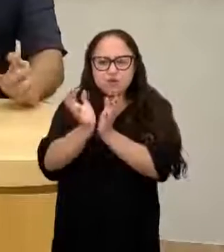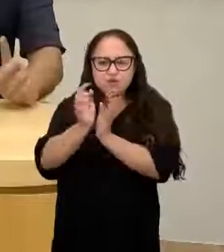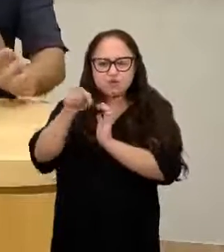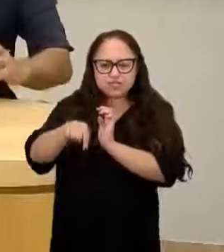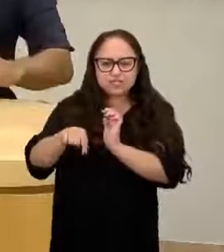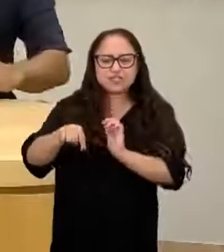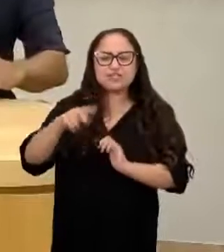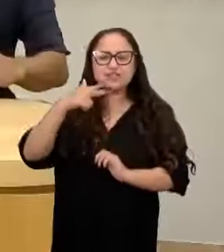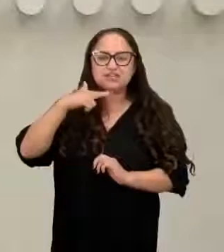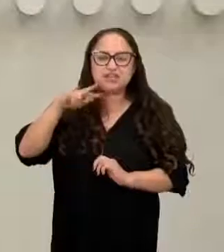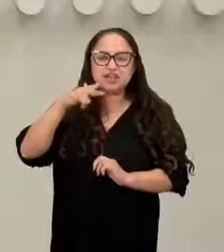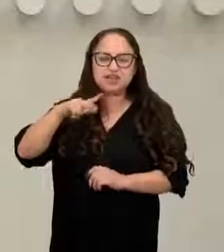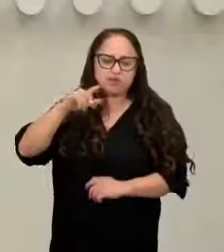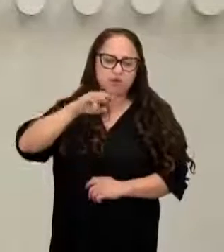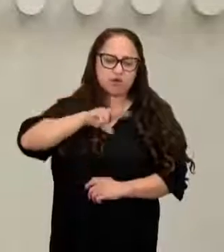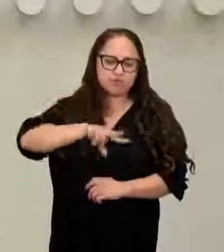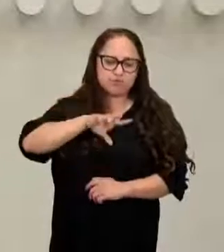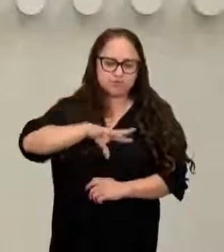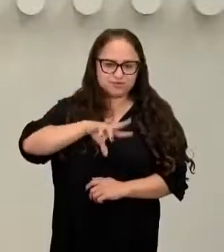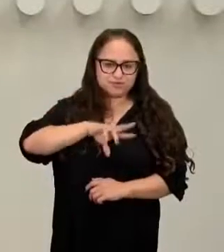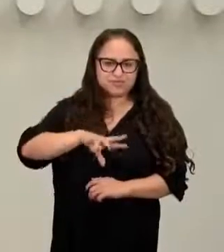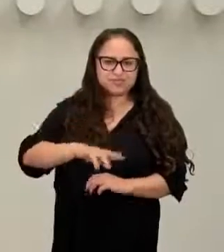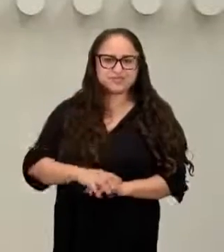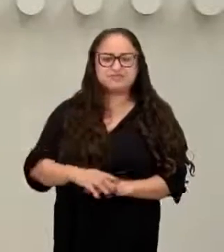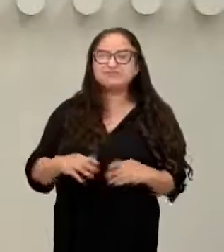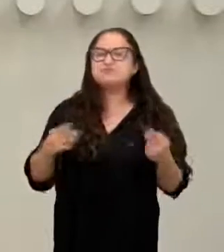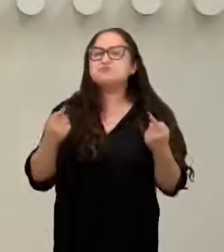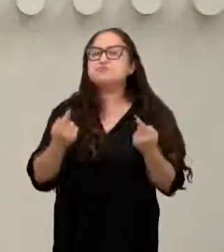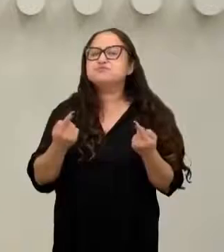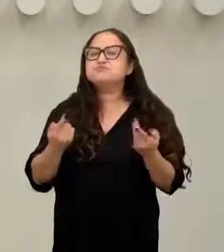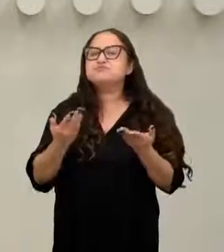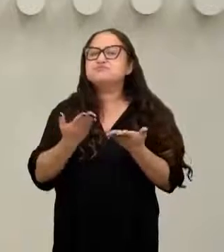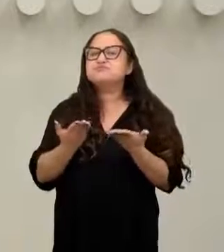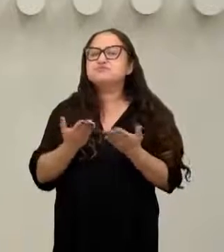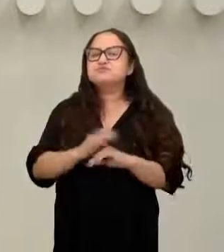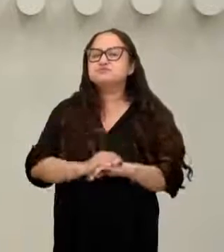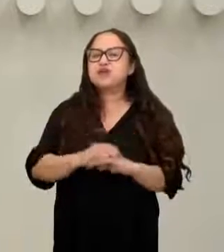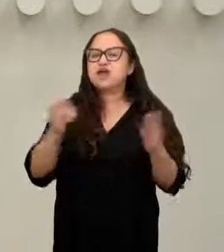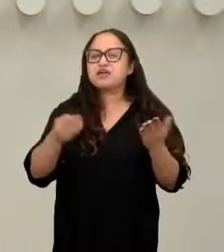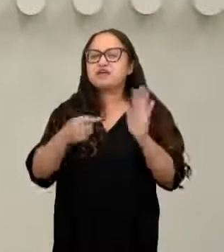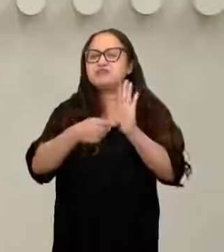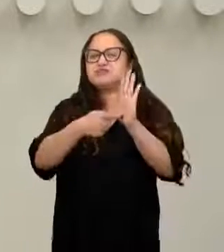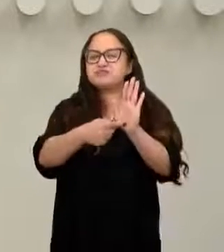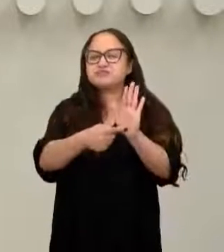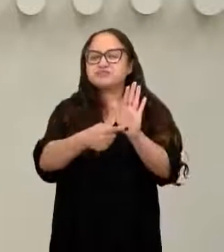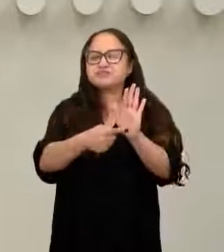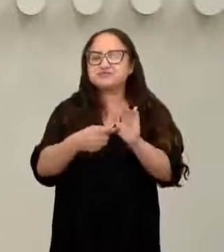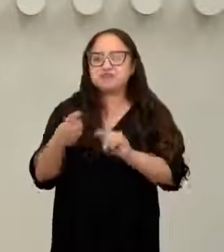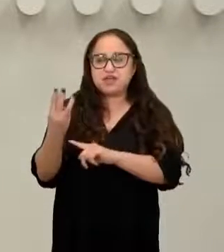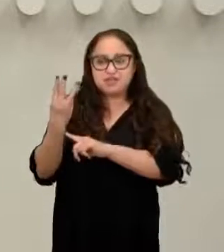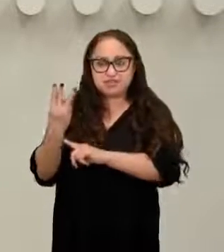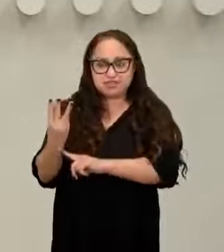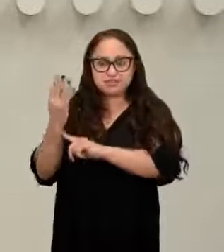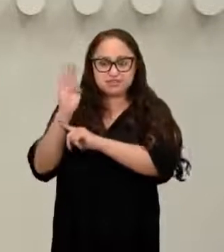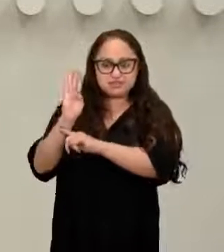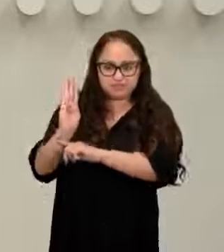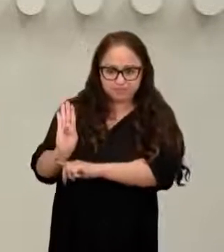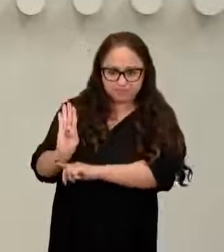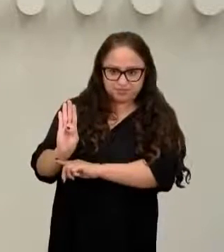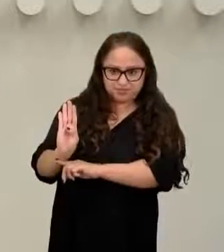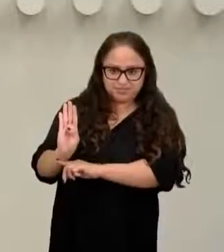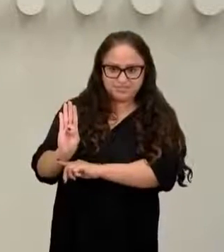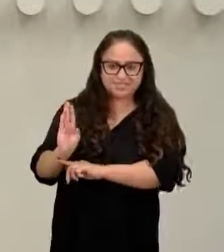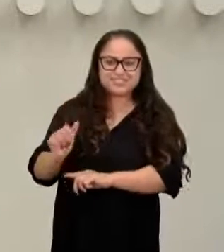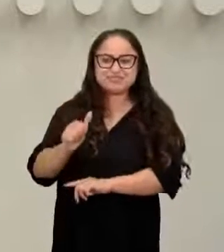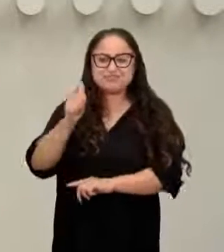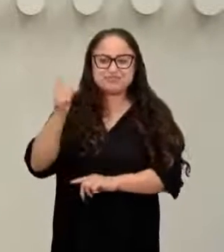vocês. E por que eu estou falando isso, nos apresentando? Porque hoje é a primeira aula do terceiro bimestre e nós temos